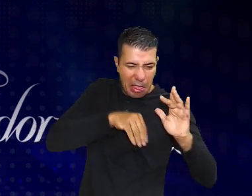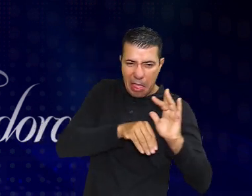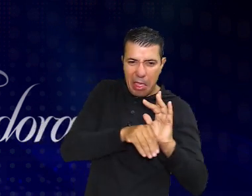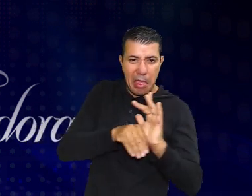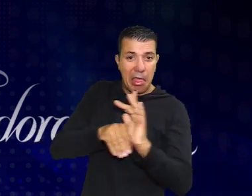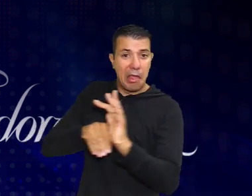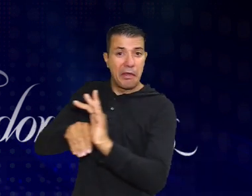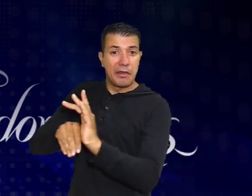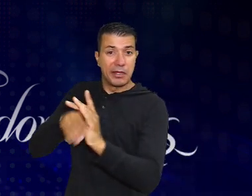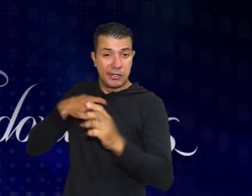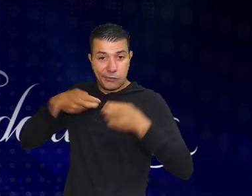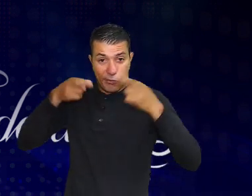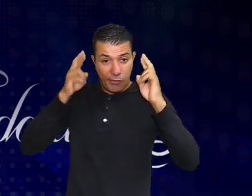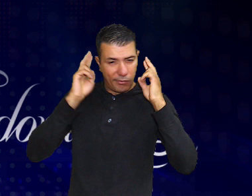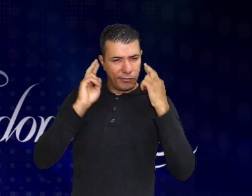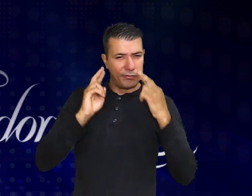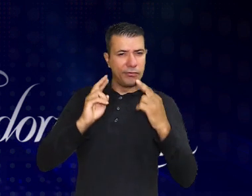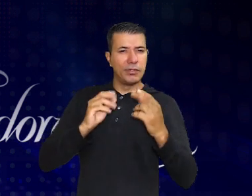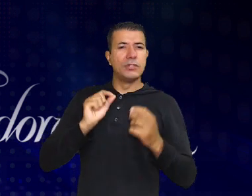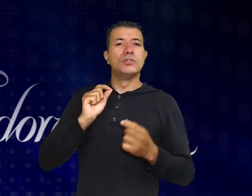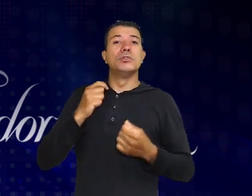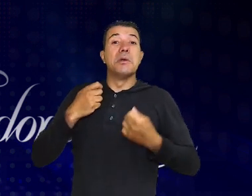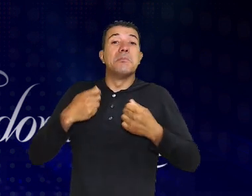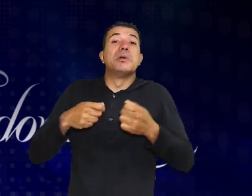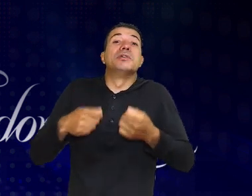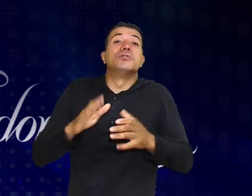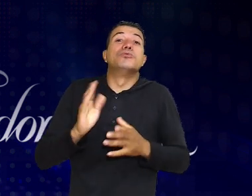mal. Eu sou ovelha que